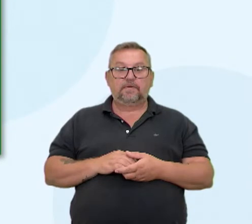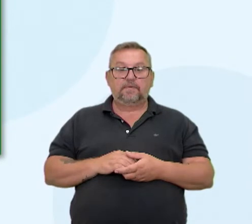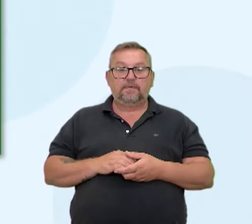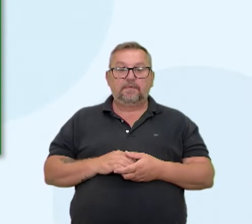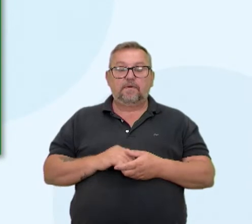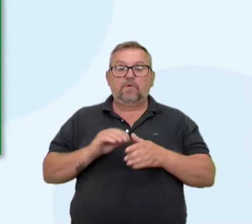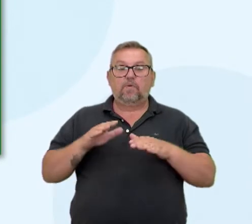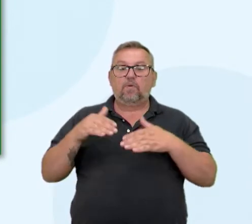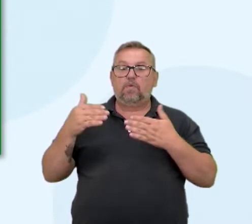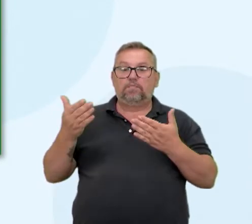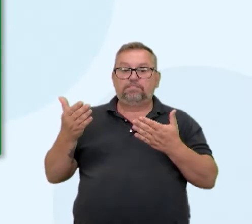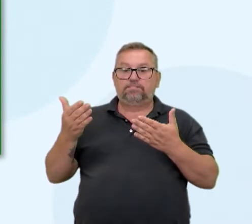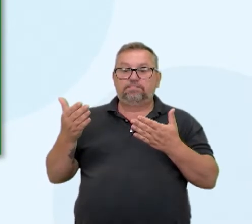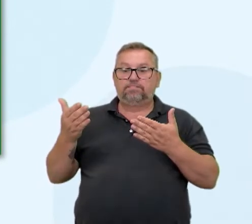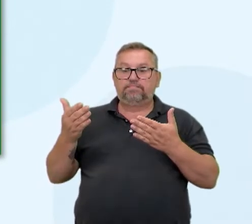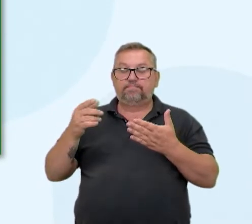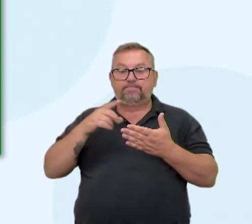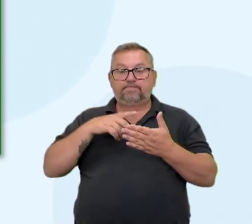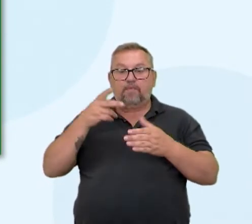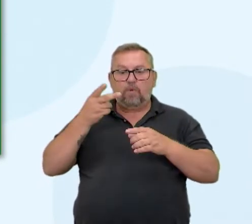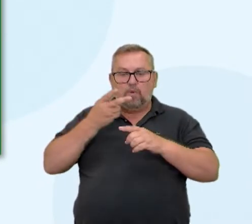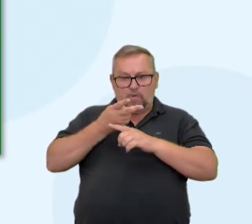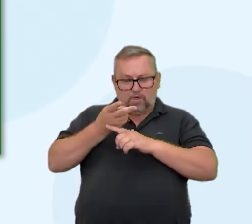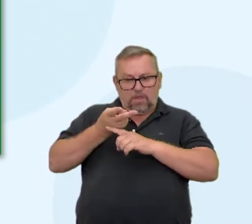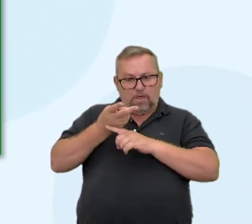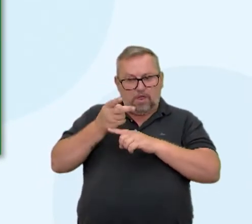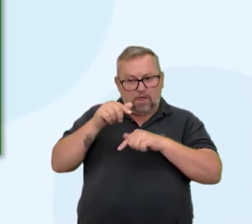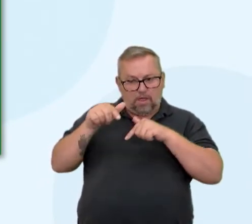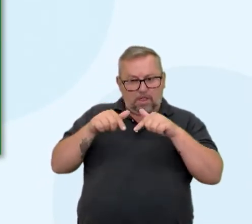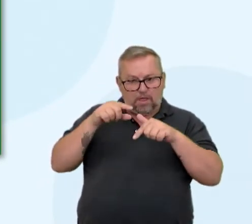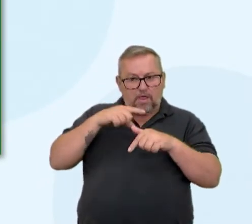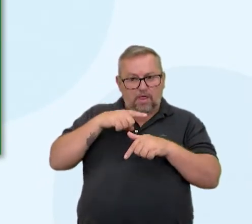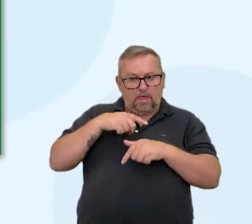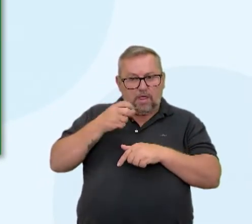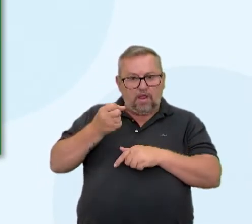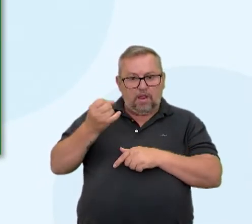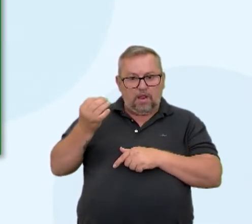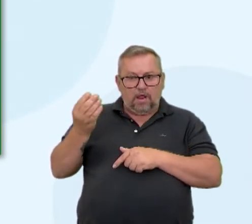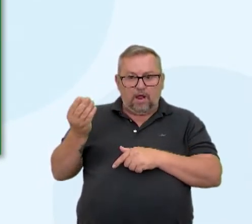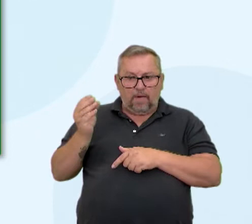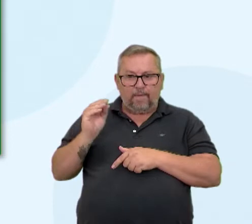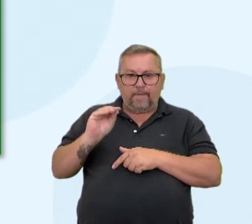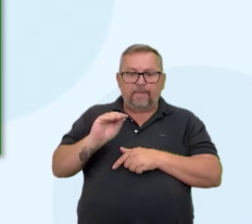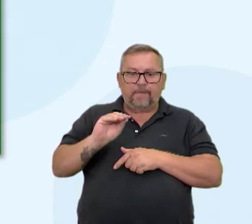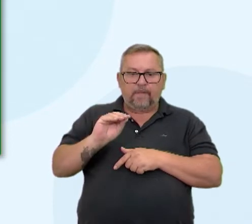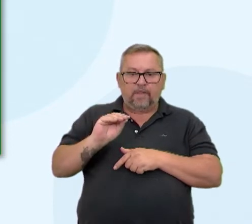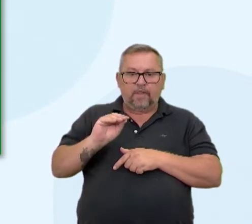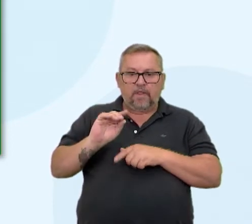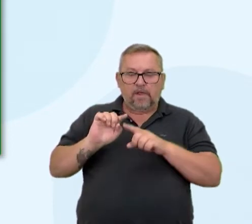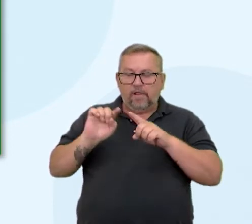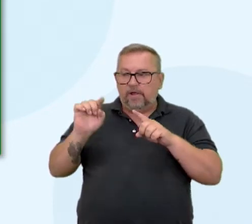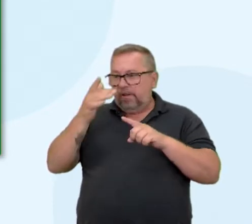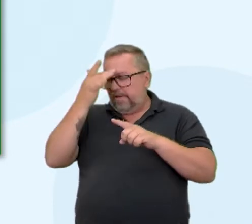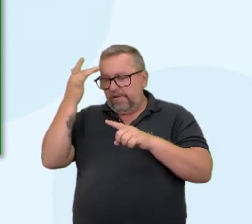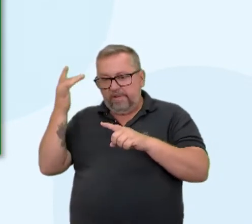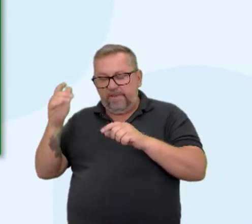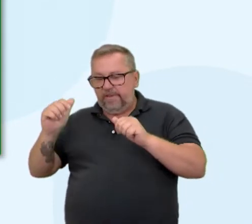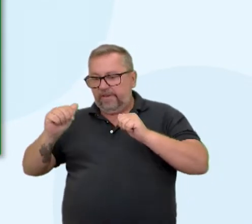Que possibilidades são essas? Elas estão buscando trabalho? Ah, legal. Tá? Ou elas não buscam